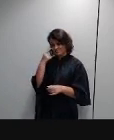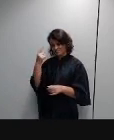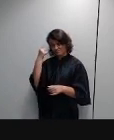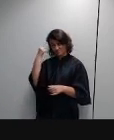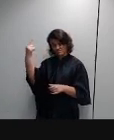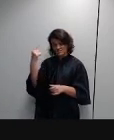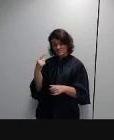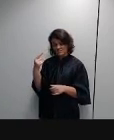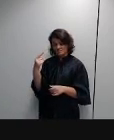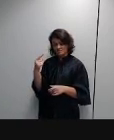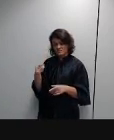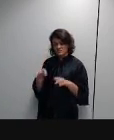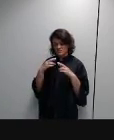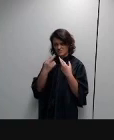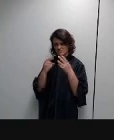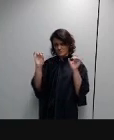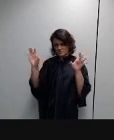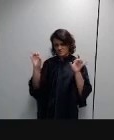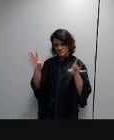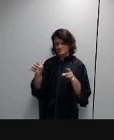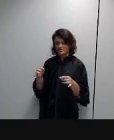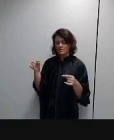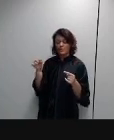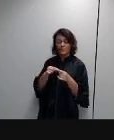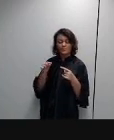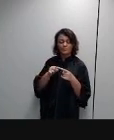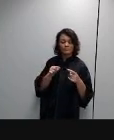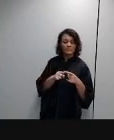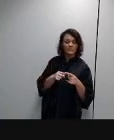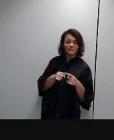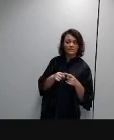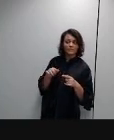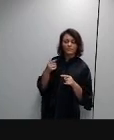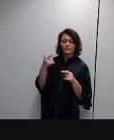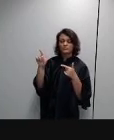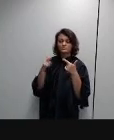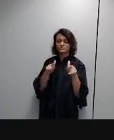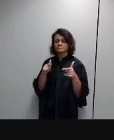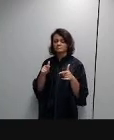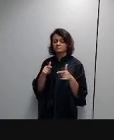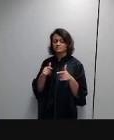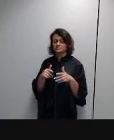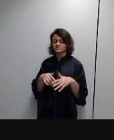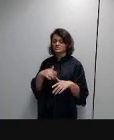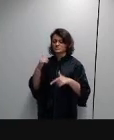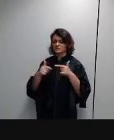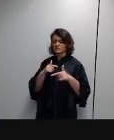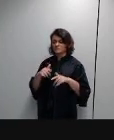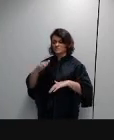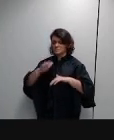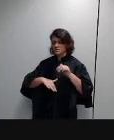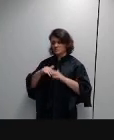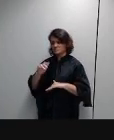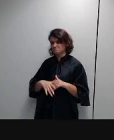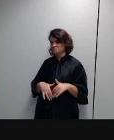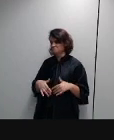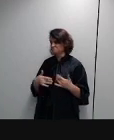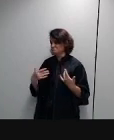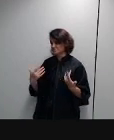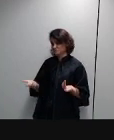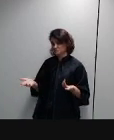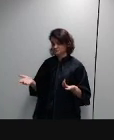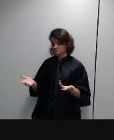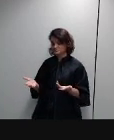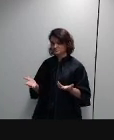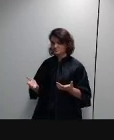ordinária conhecido com a pretensão deduzida nos presentes embargos à execução e eu acho que isso aqui despejam tá